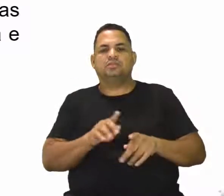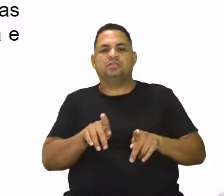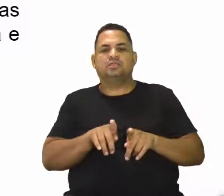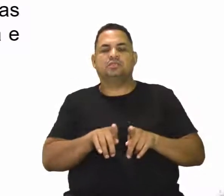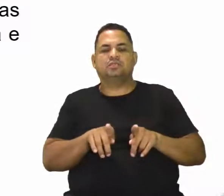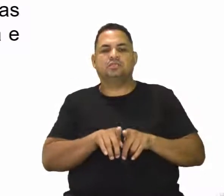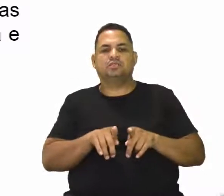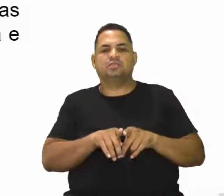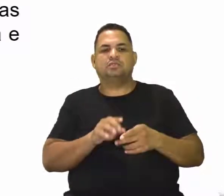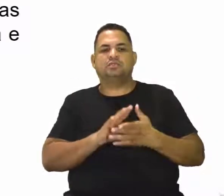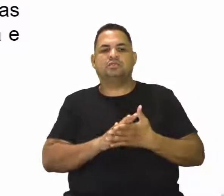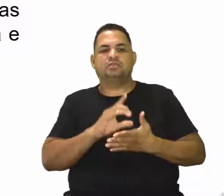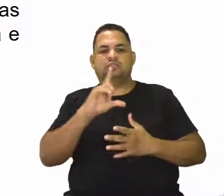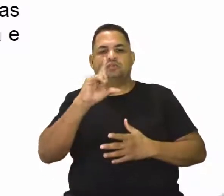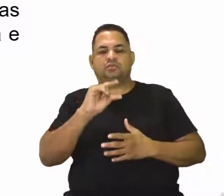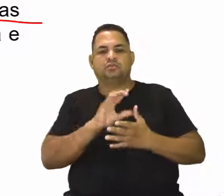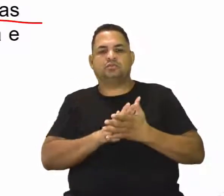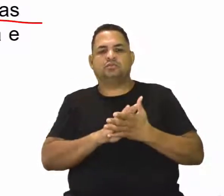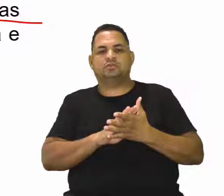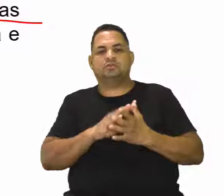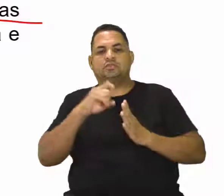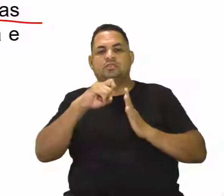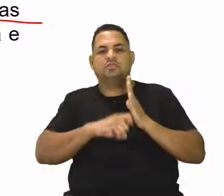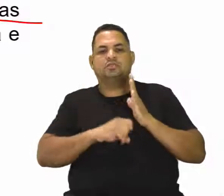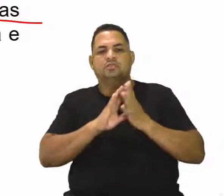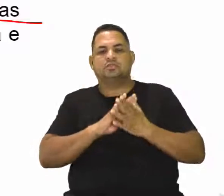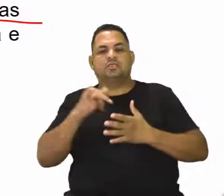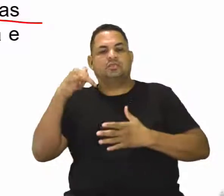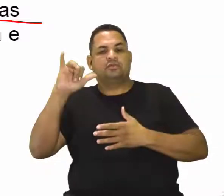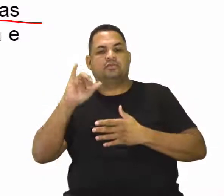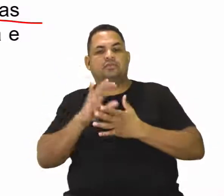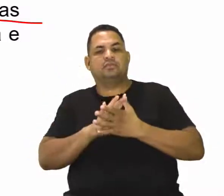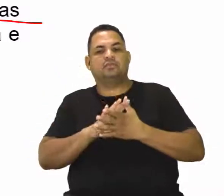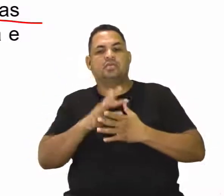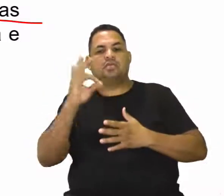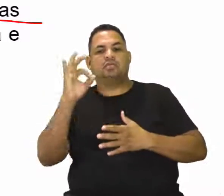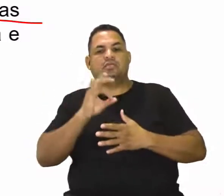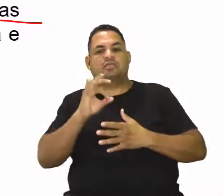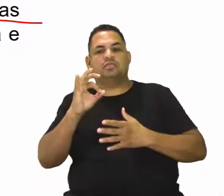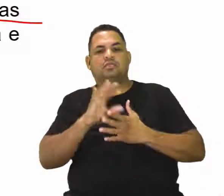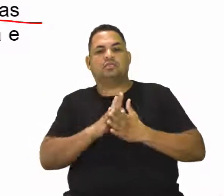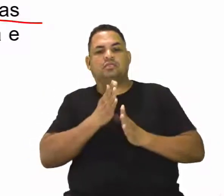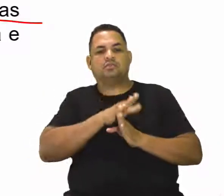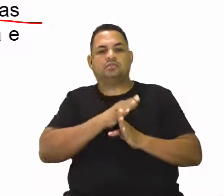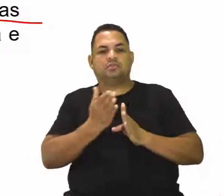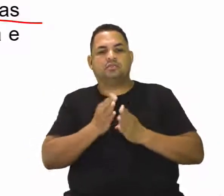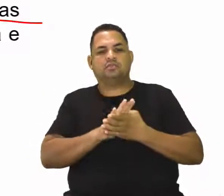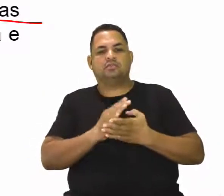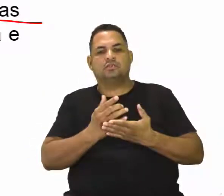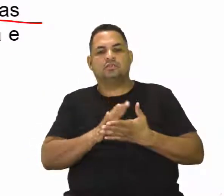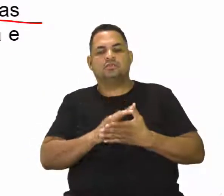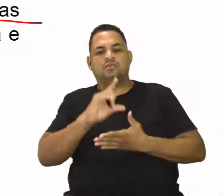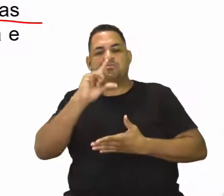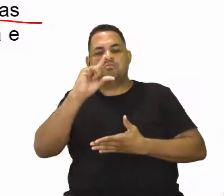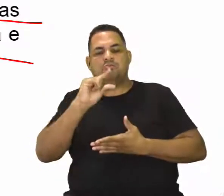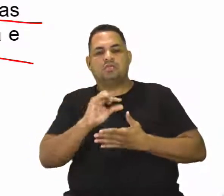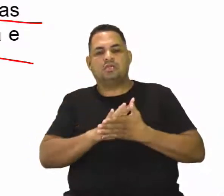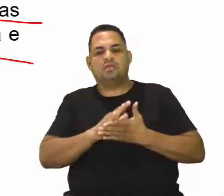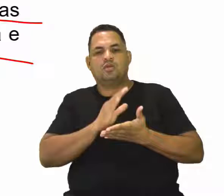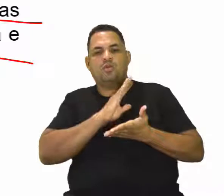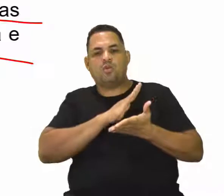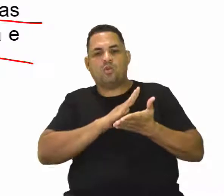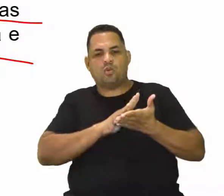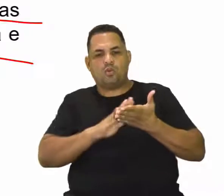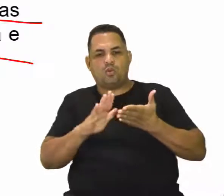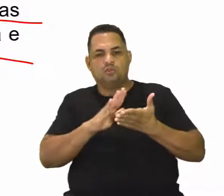Isenção de imposto, de evitar tarifas alfandegárias e de agariar um menor custo com a mão